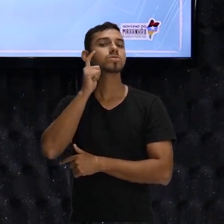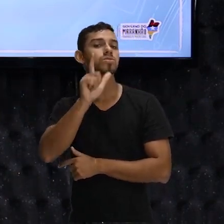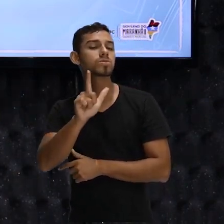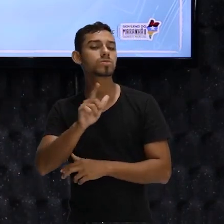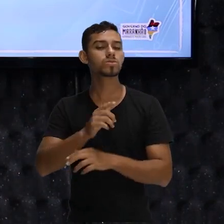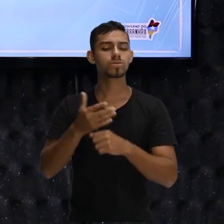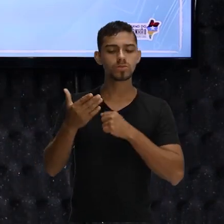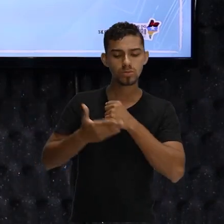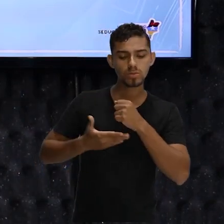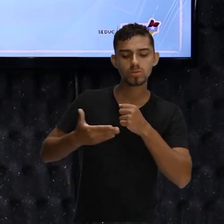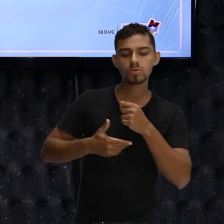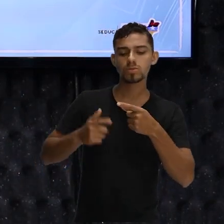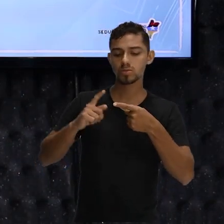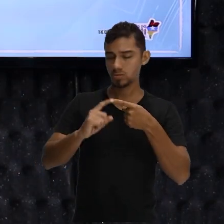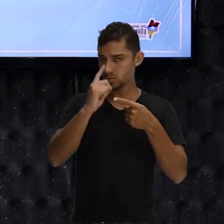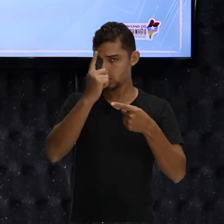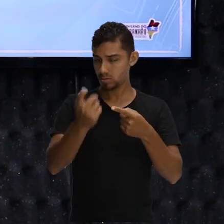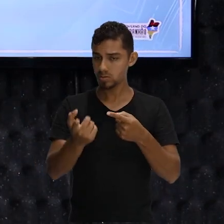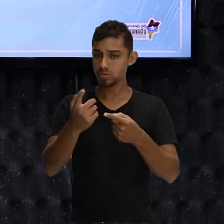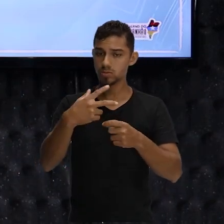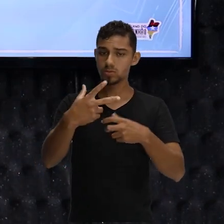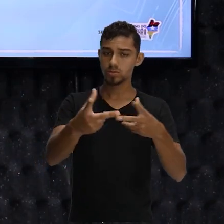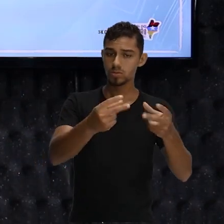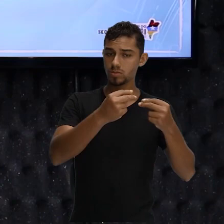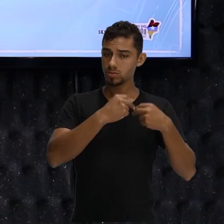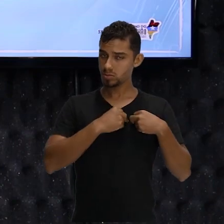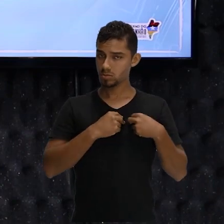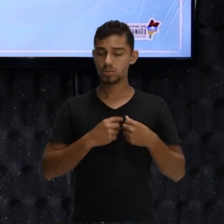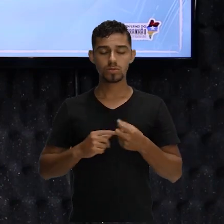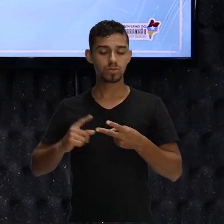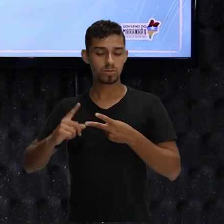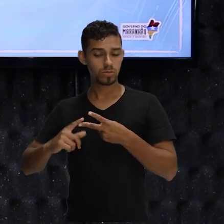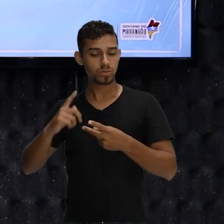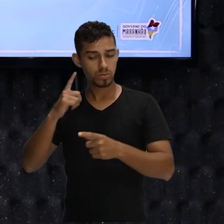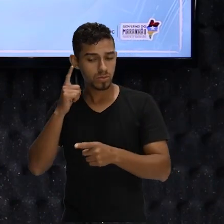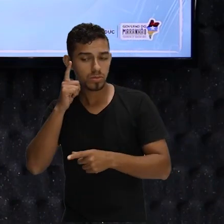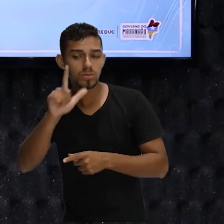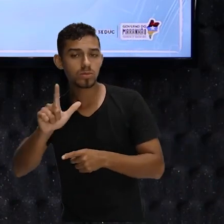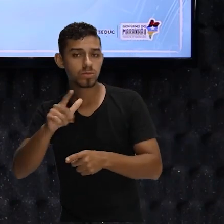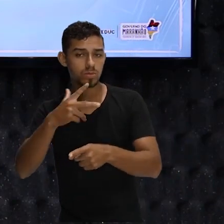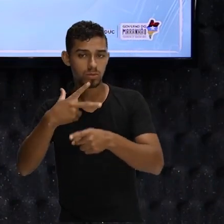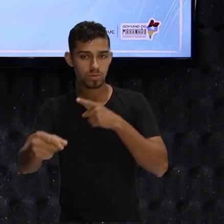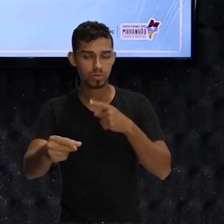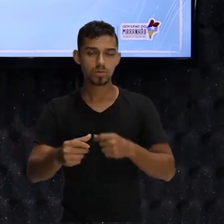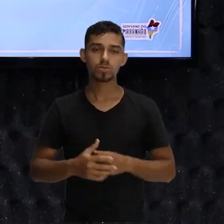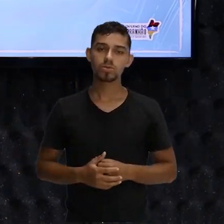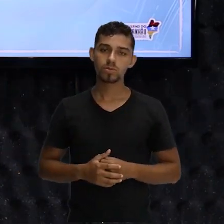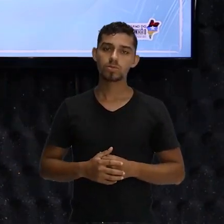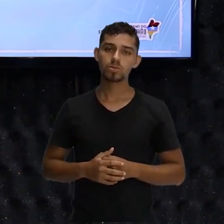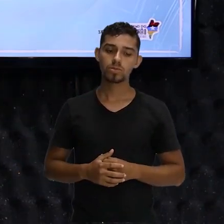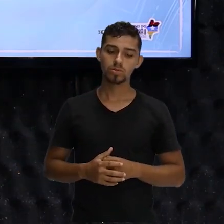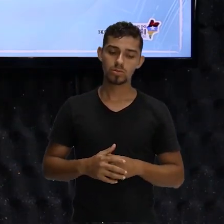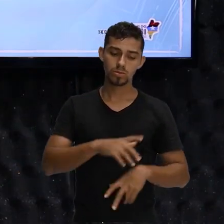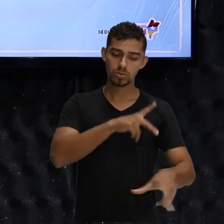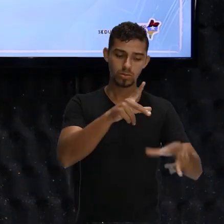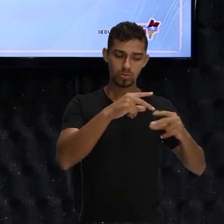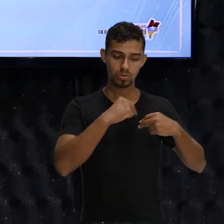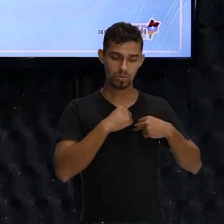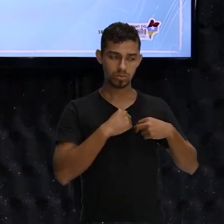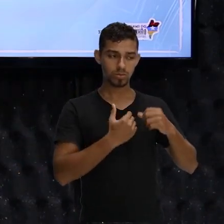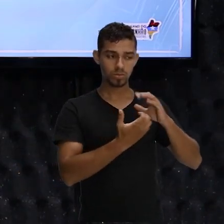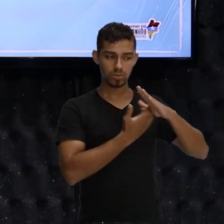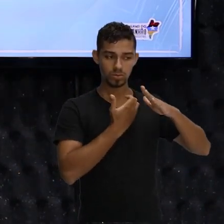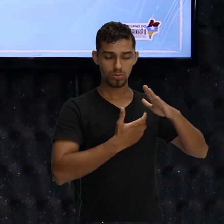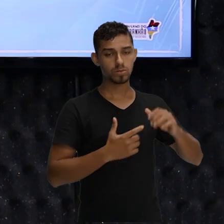básica entre aquilo que é atribuído como status e aquilo que é adquirido. O filho do empresário tem o status